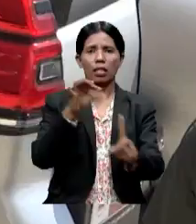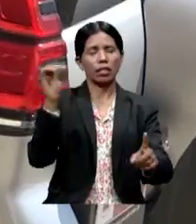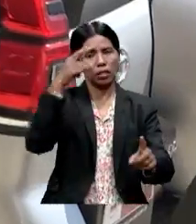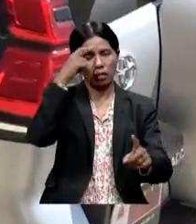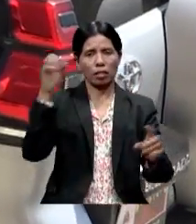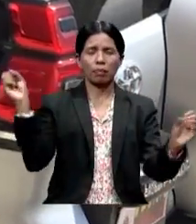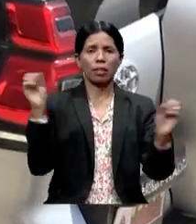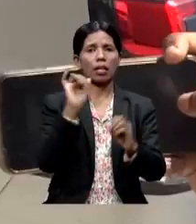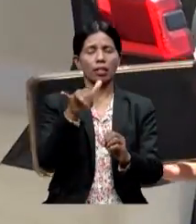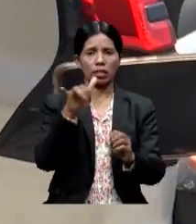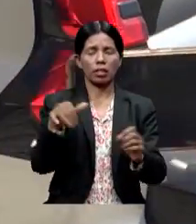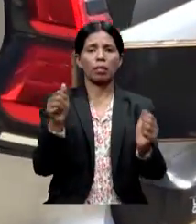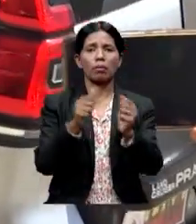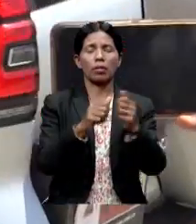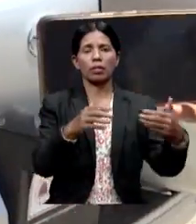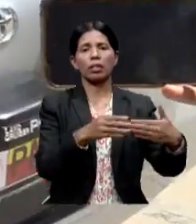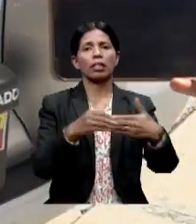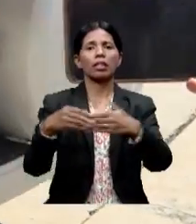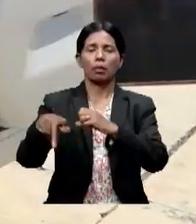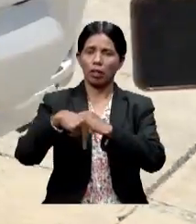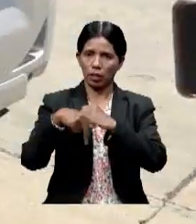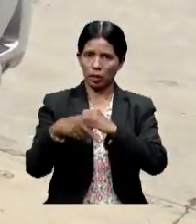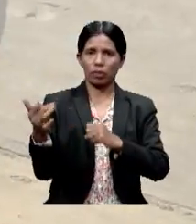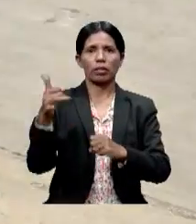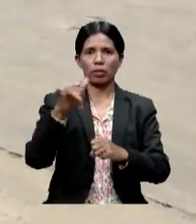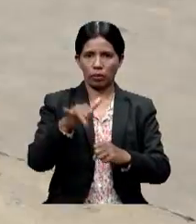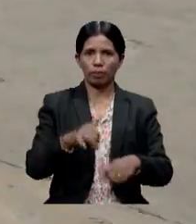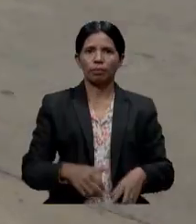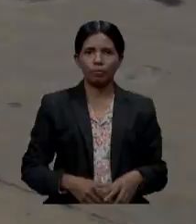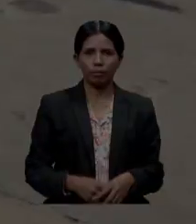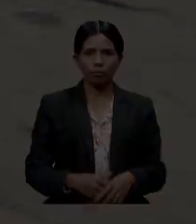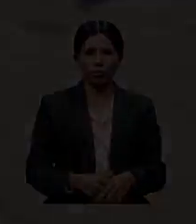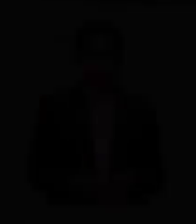a concordância entre líder bancada. Celina Lopes, Agostinho da Costa, GMN.